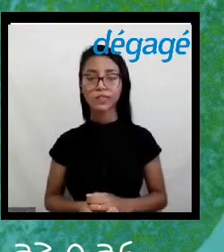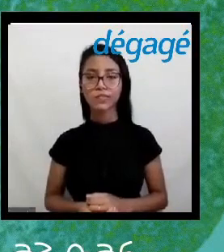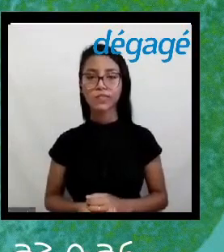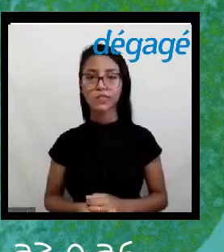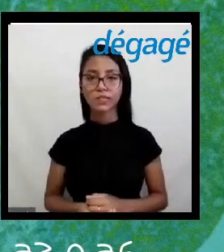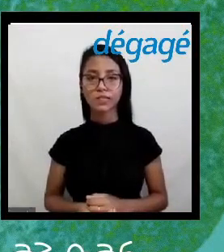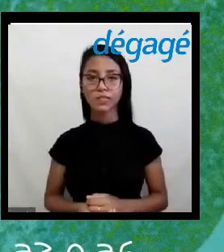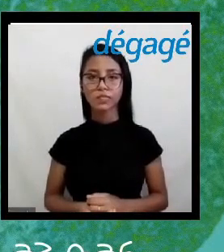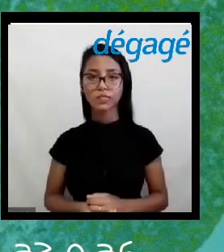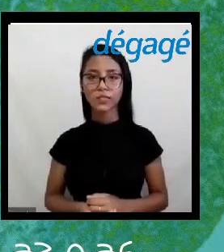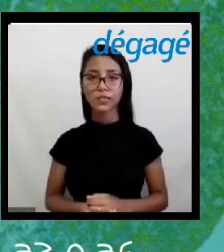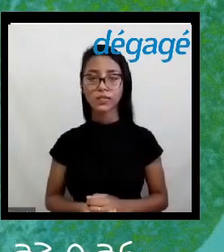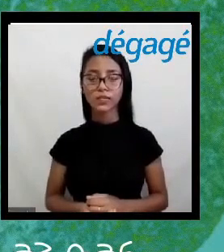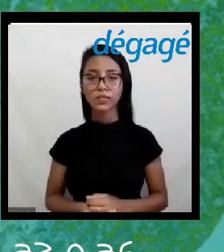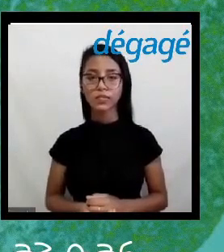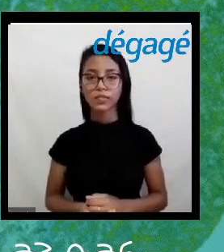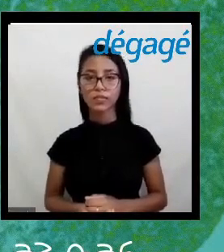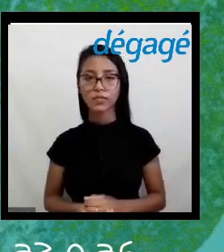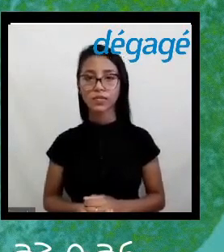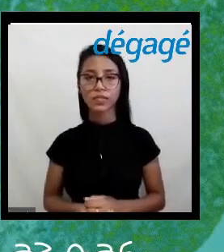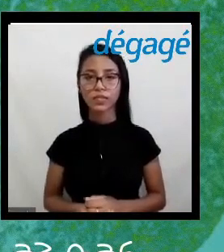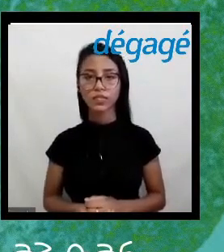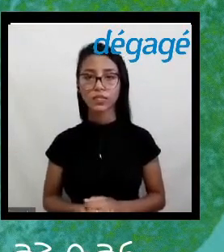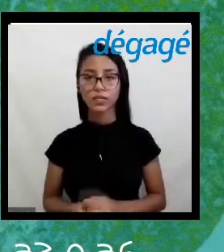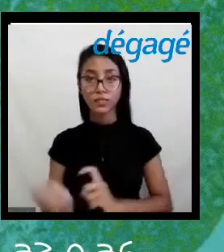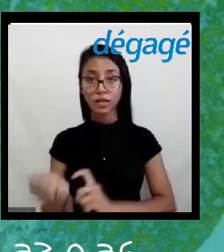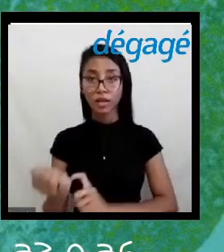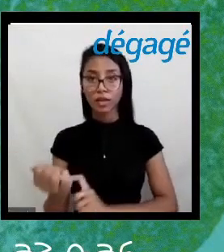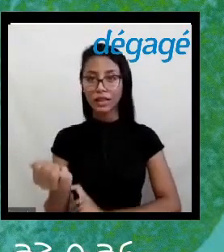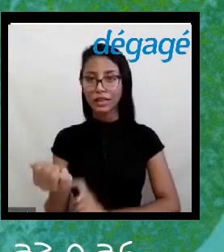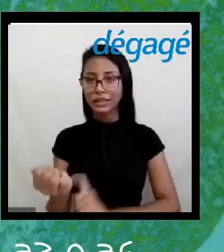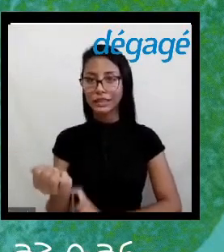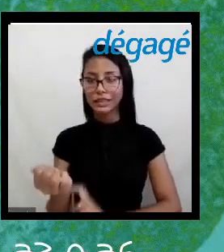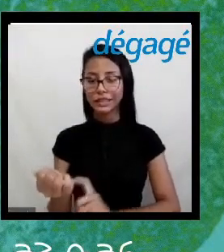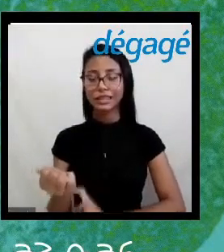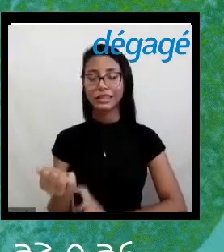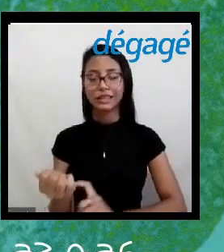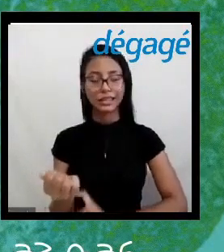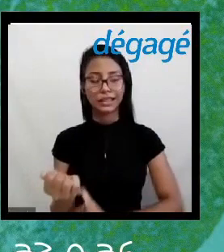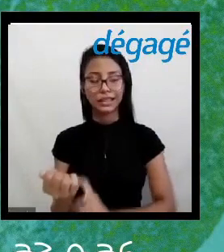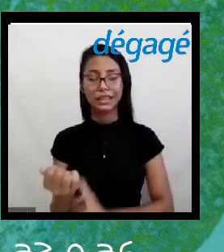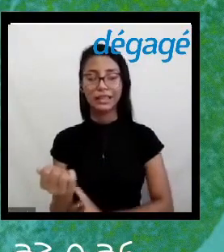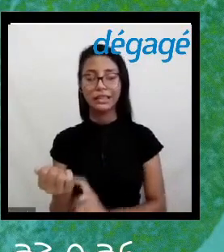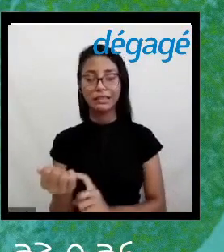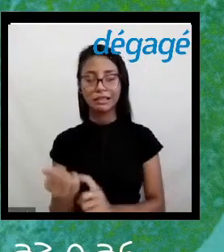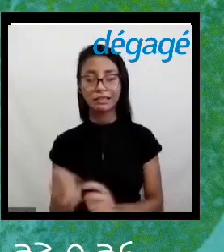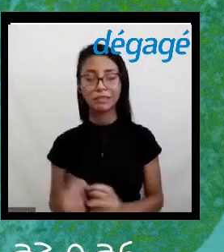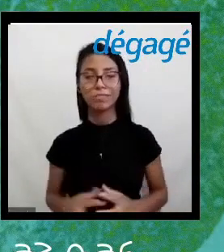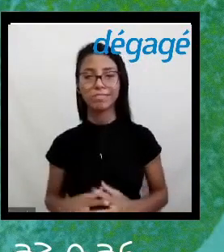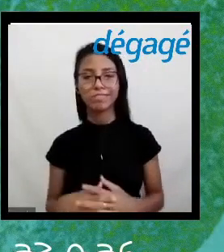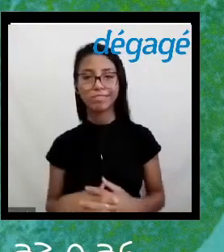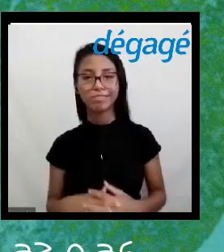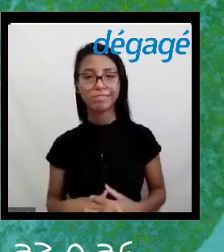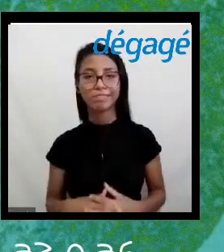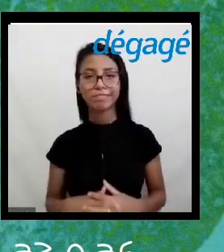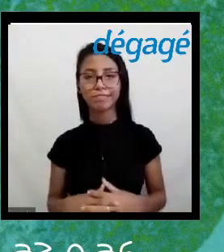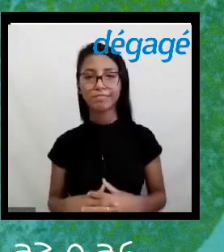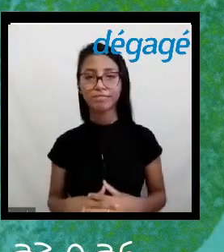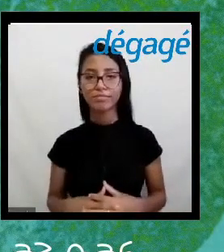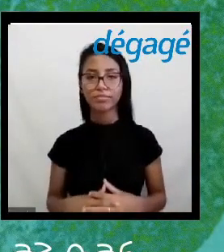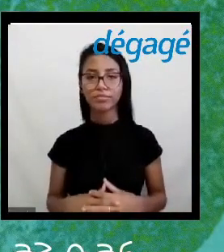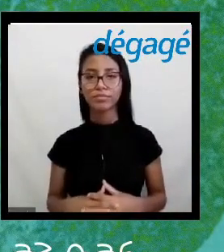na minha fala aqui, fazendo a minha fala, né? Mas falando da importância